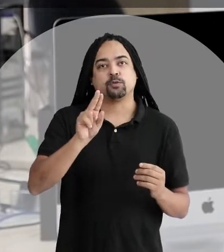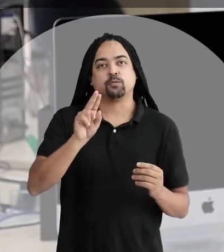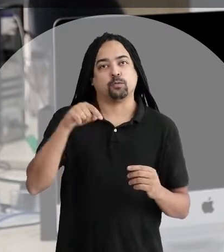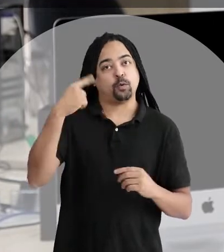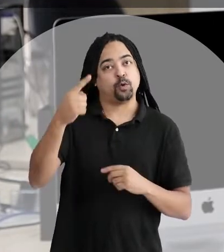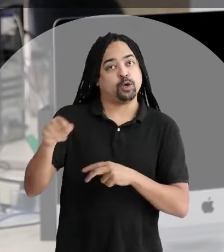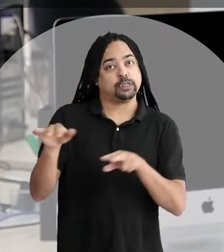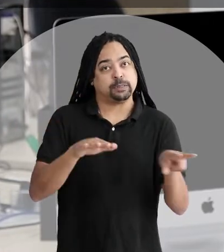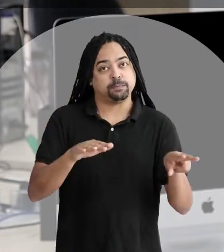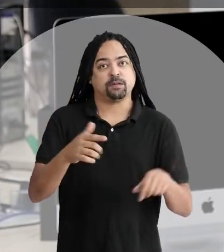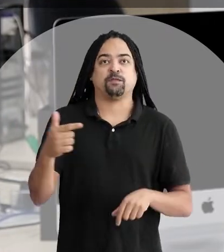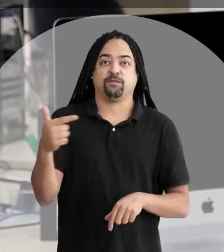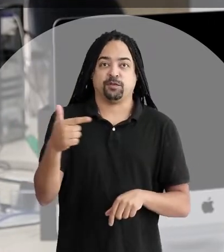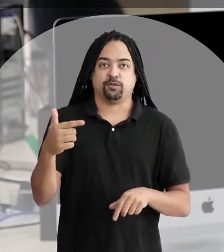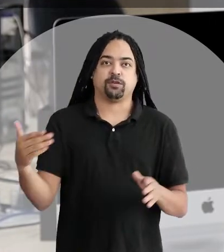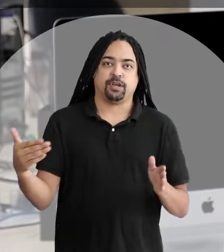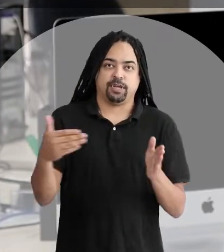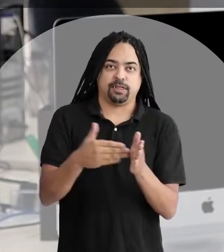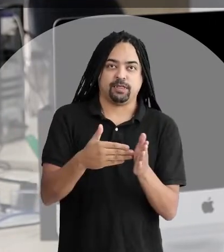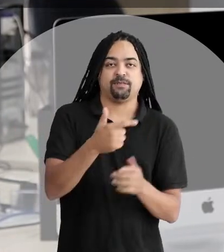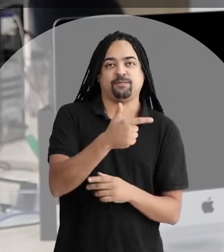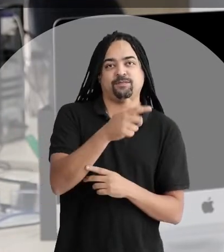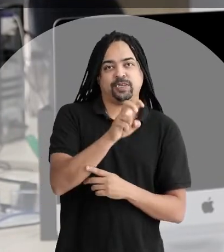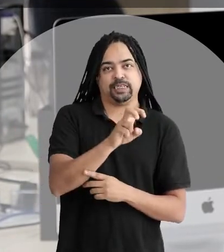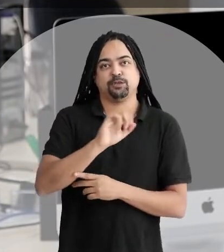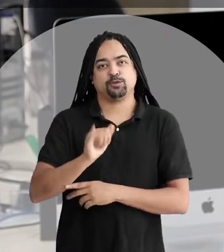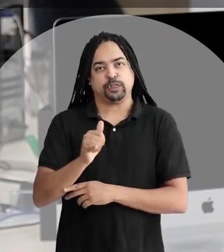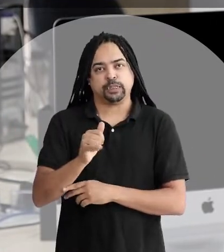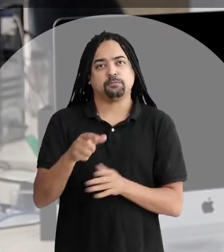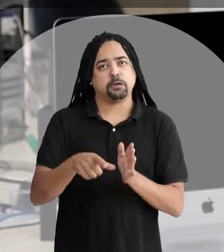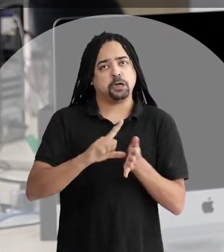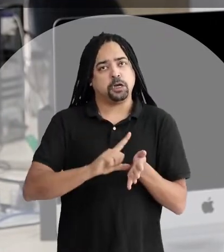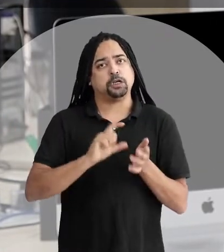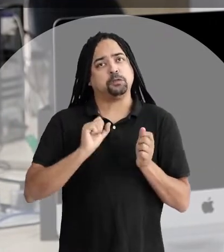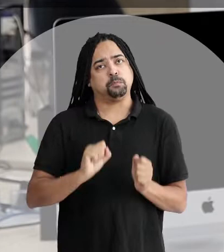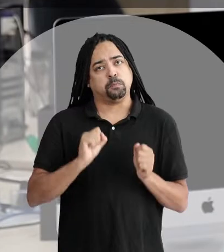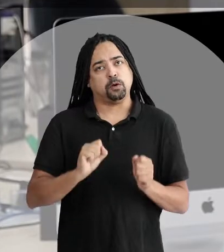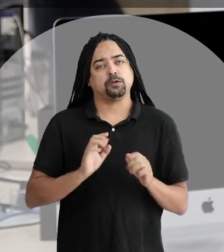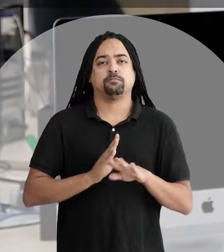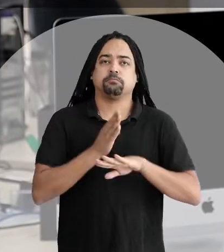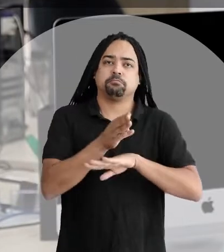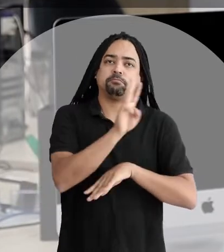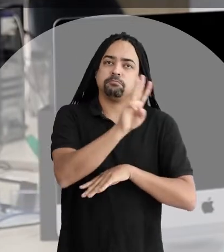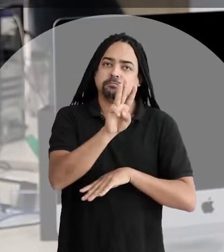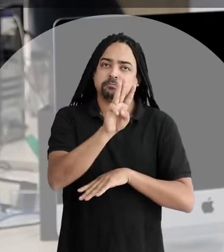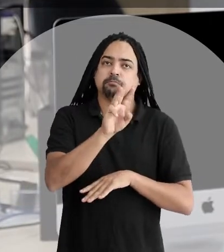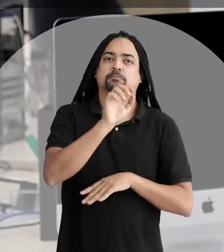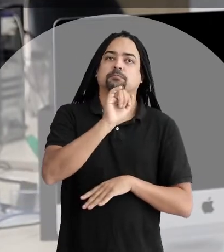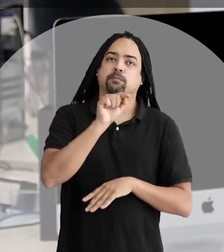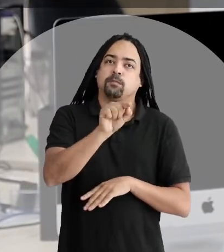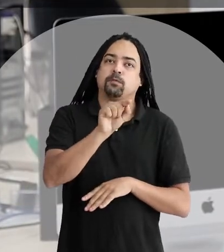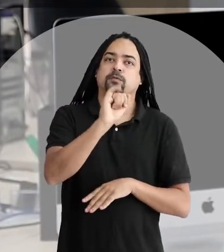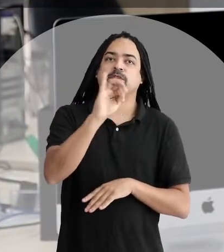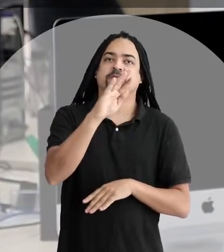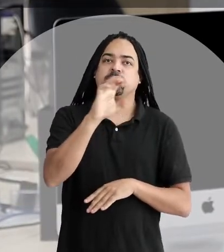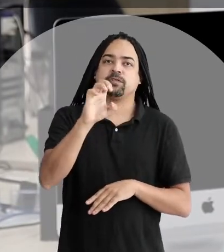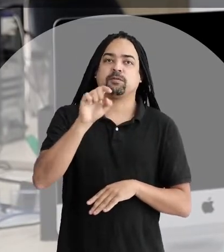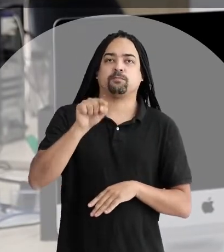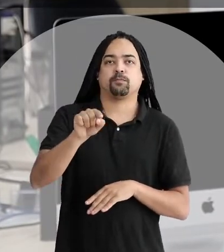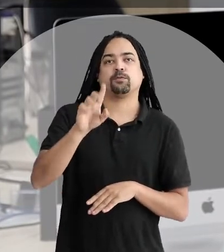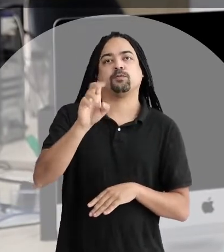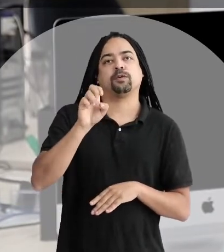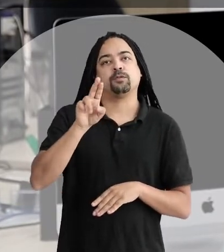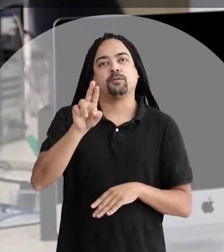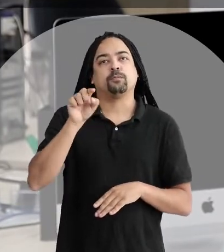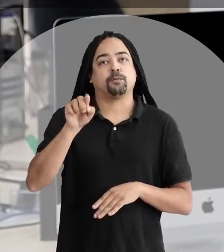semana de 22 a 25 de janeiro antes disso você pode dar uma olhada no nosso portal e fc é o ponto é do ponto